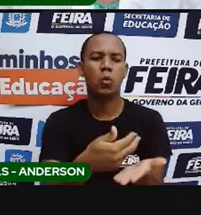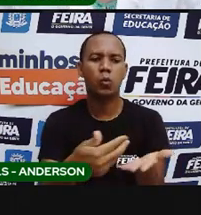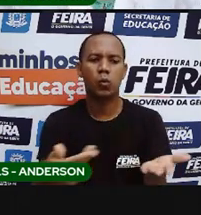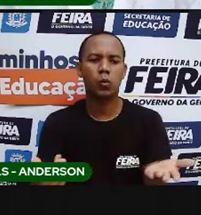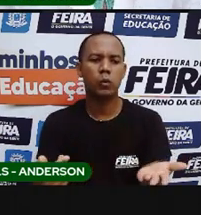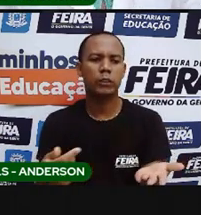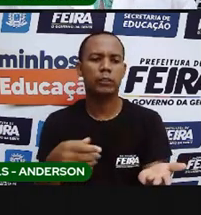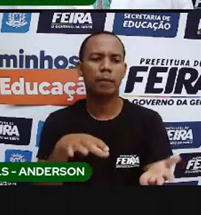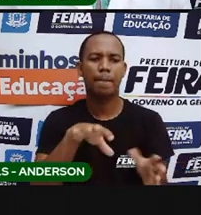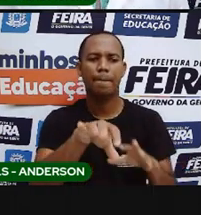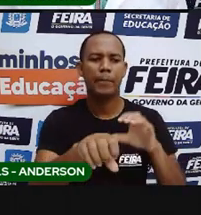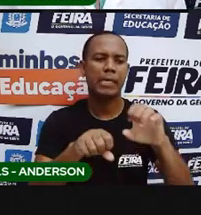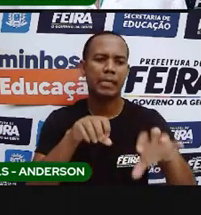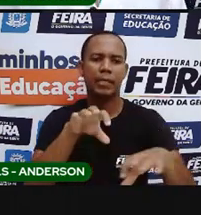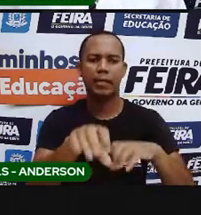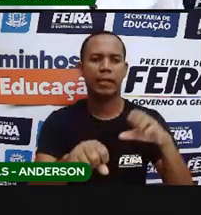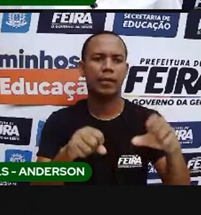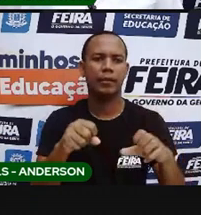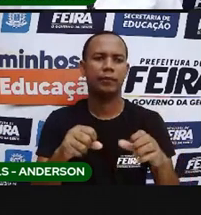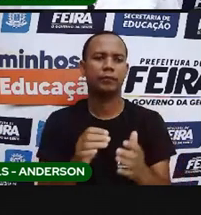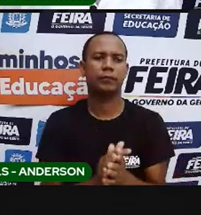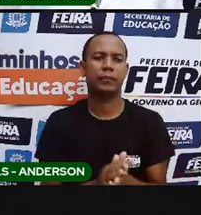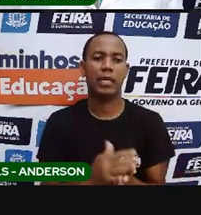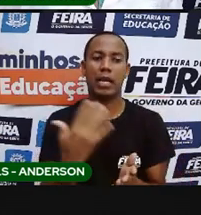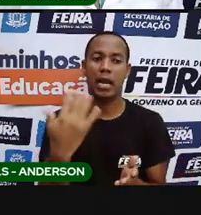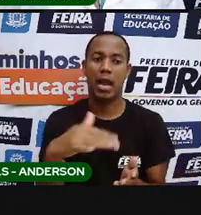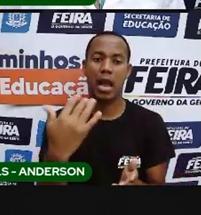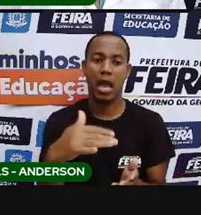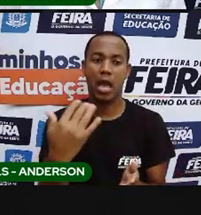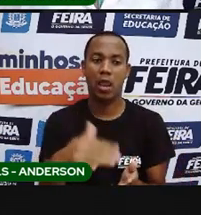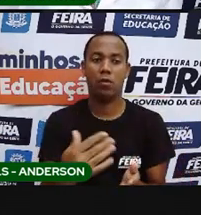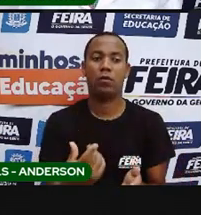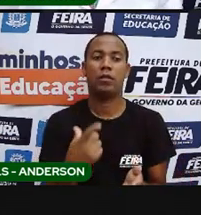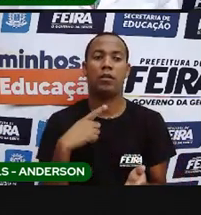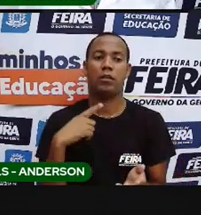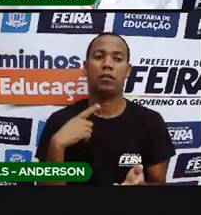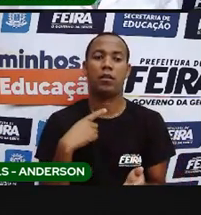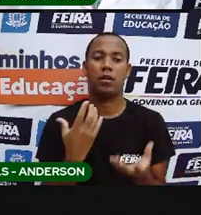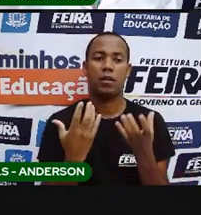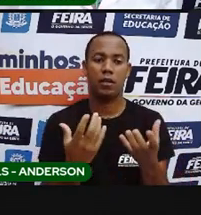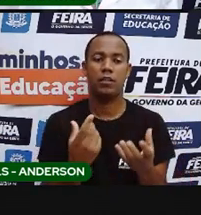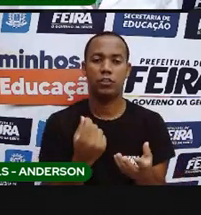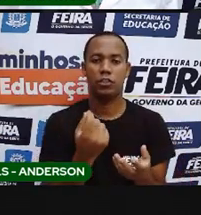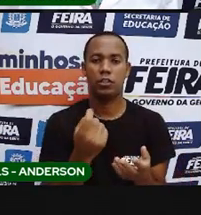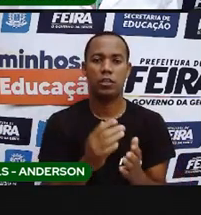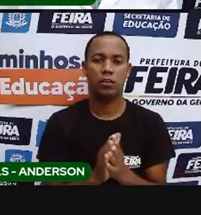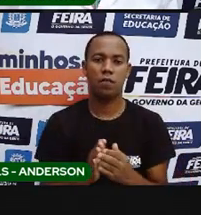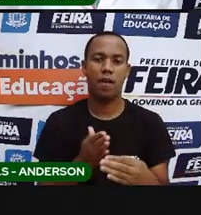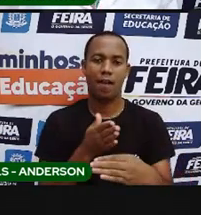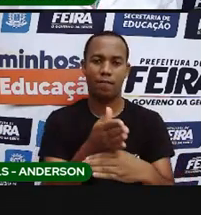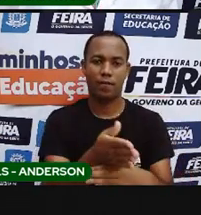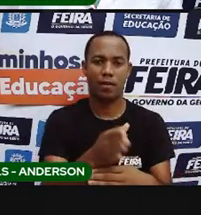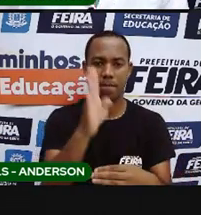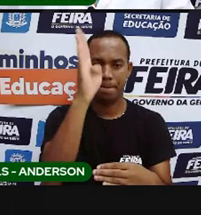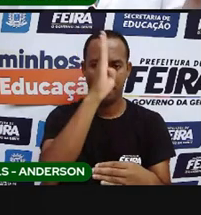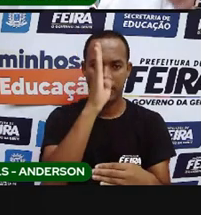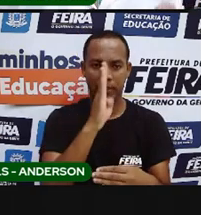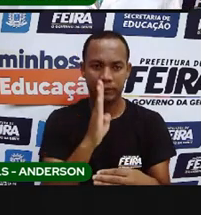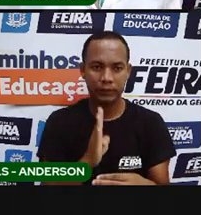comercializar na Europa. Seria o quê? Para obter lucro, para obter dinheiro. E aí eles chegam no Brasil e começam o quê? A